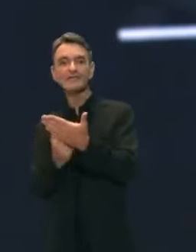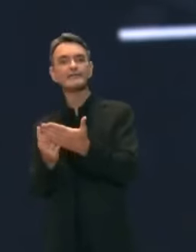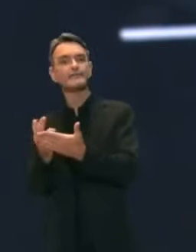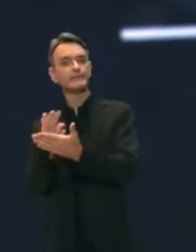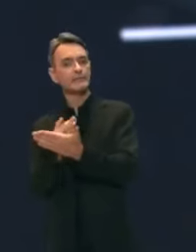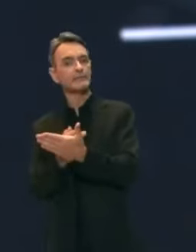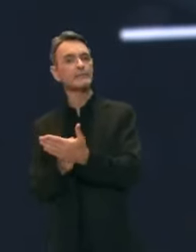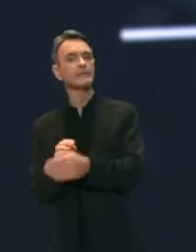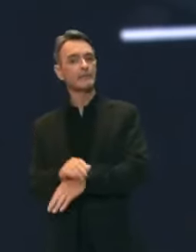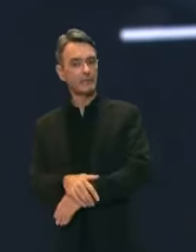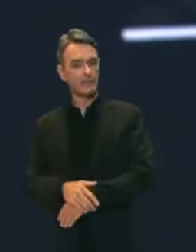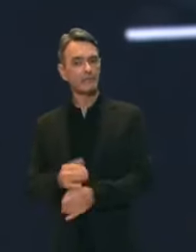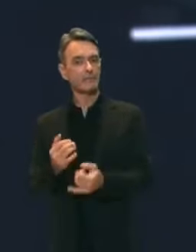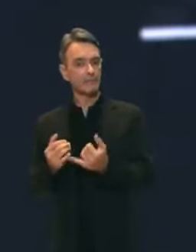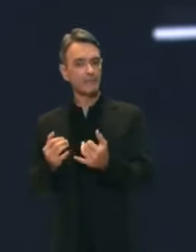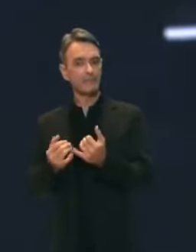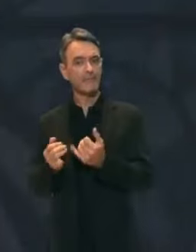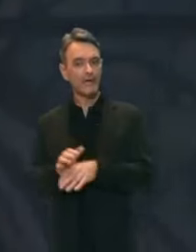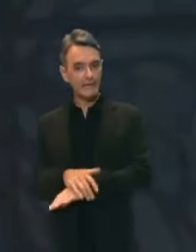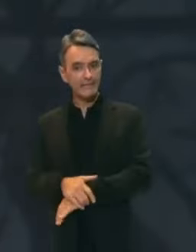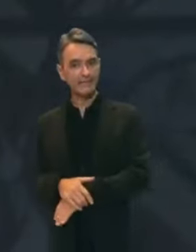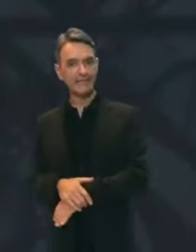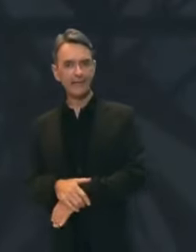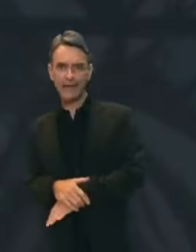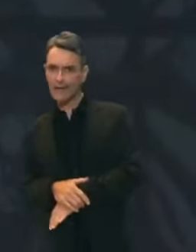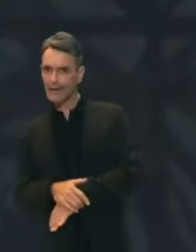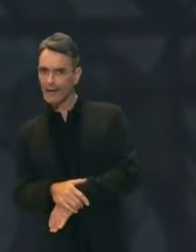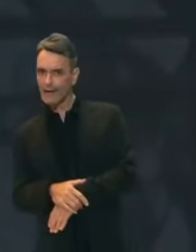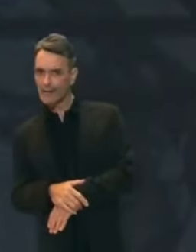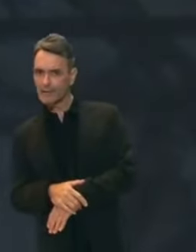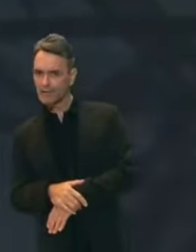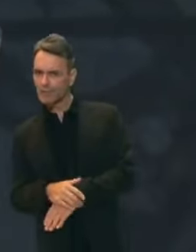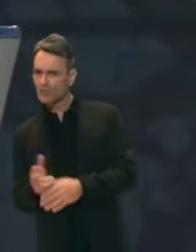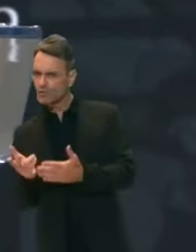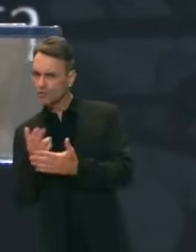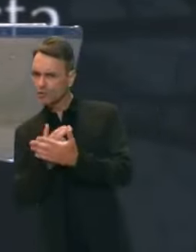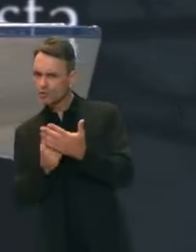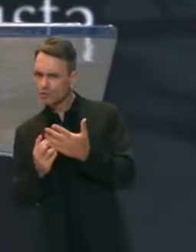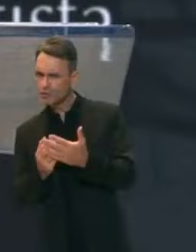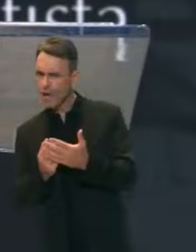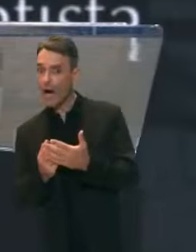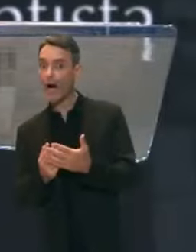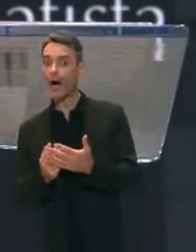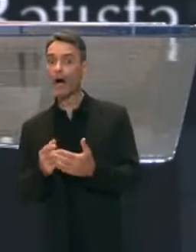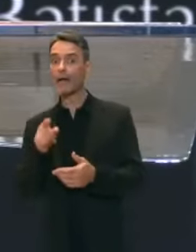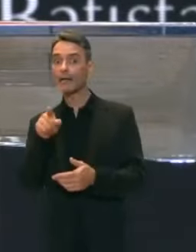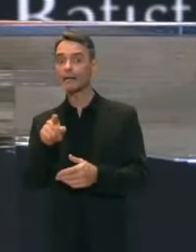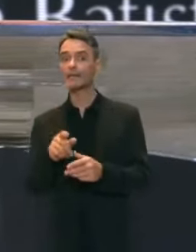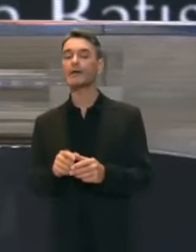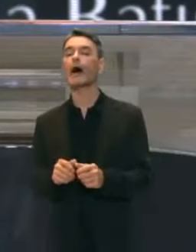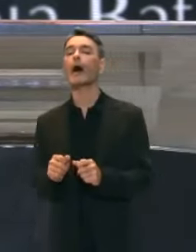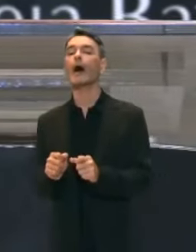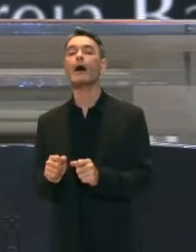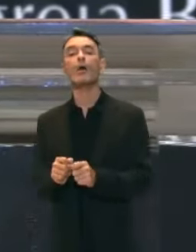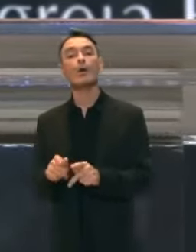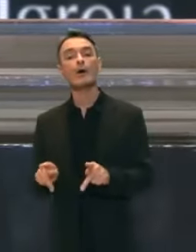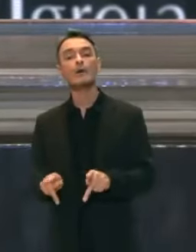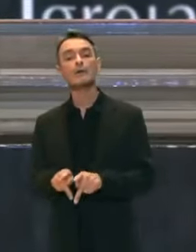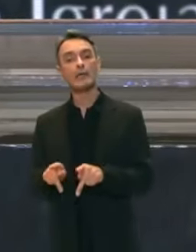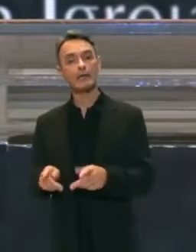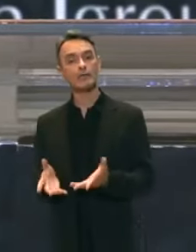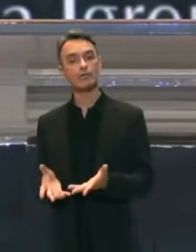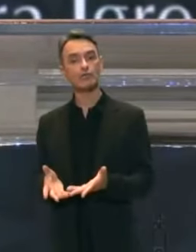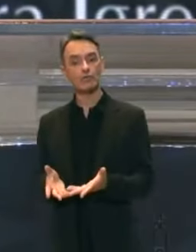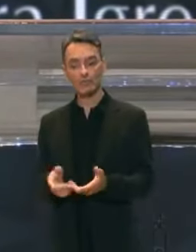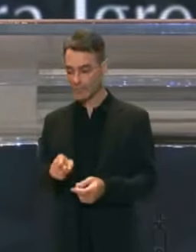E eu fiquei pensando, mas já pensou se fosse algo nocivo, destrutivo, semeado